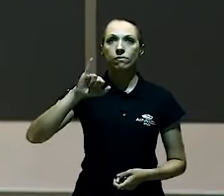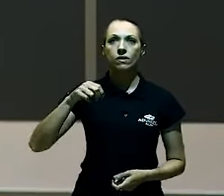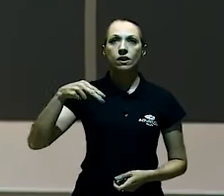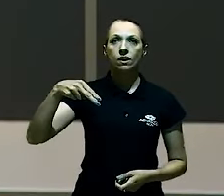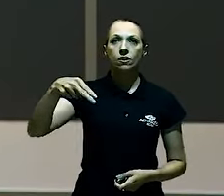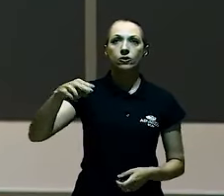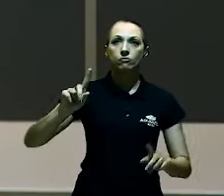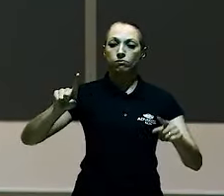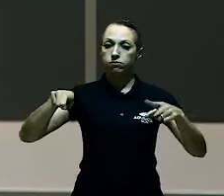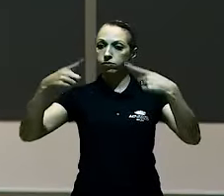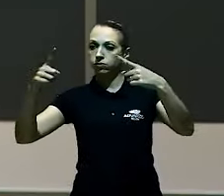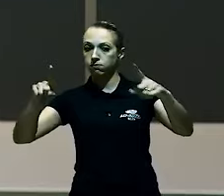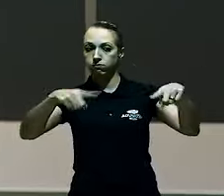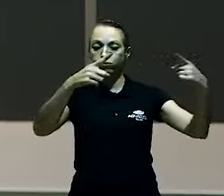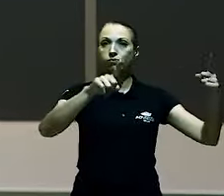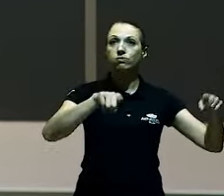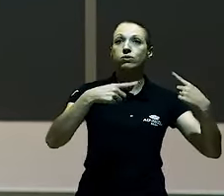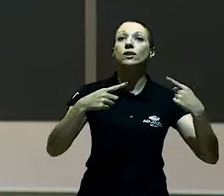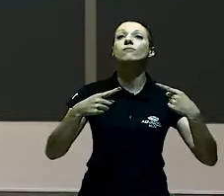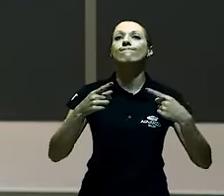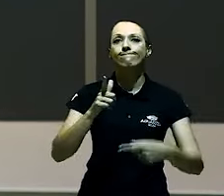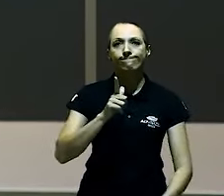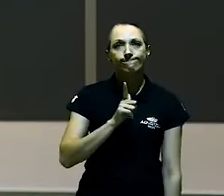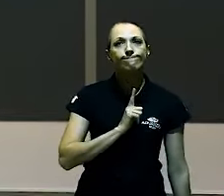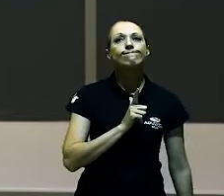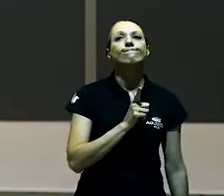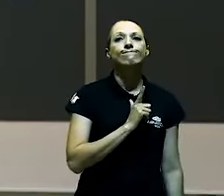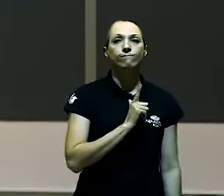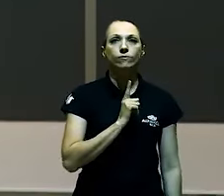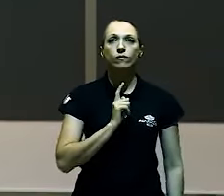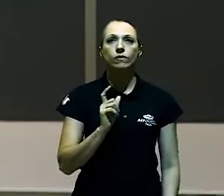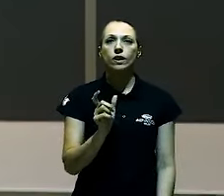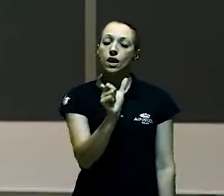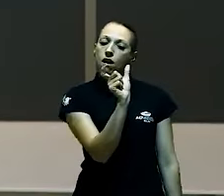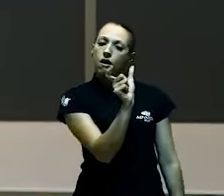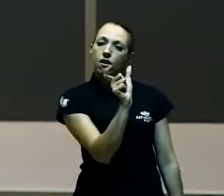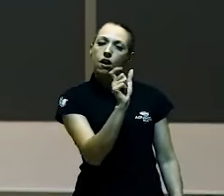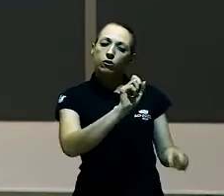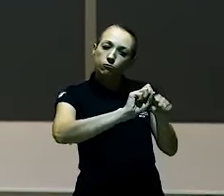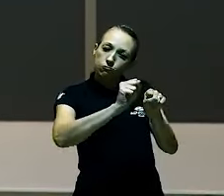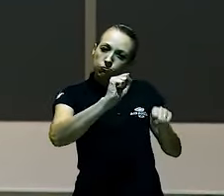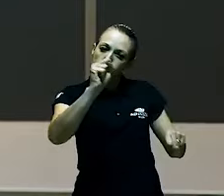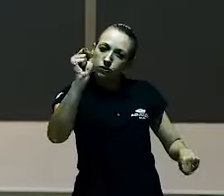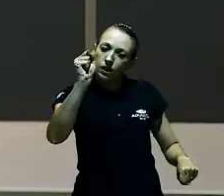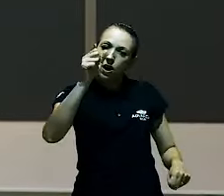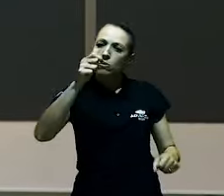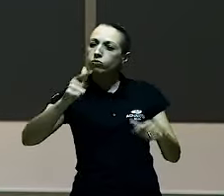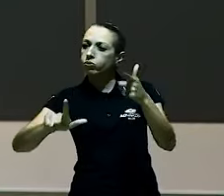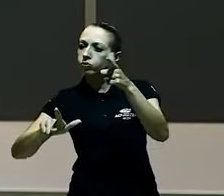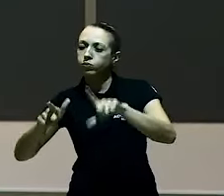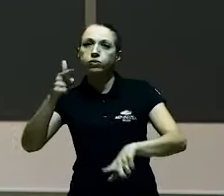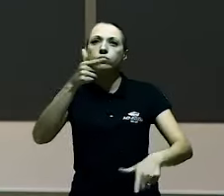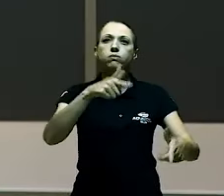grandes desafios ao longo do livro. Se você olhar, a palavra grande é uma palavra que vai se repetir porque é chave. O livro de Jonas no